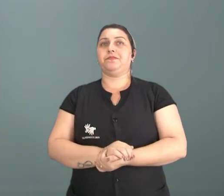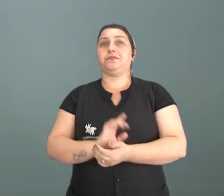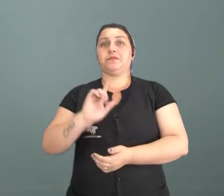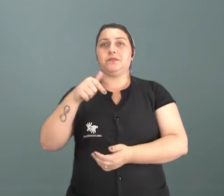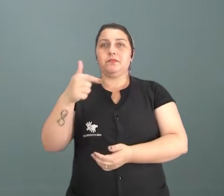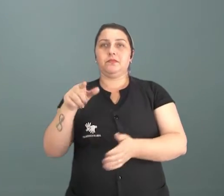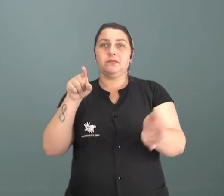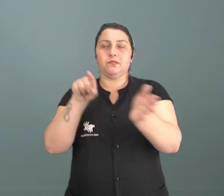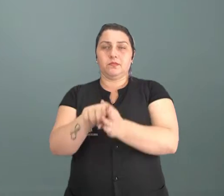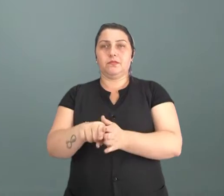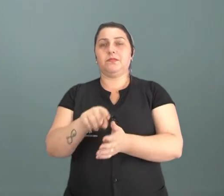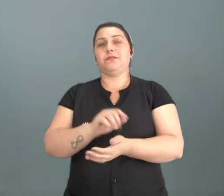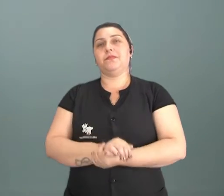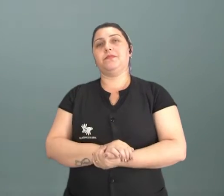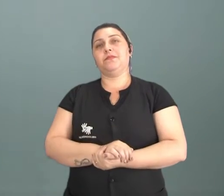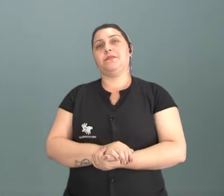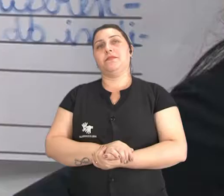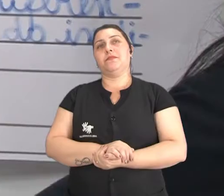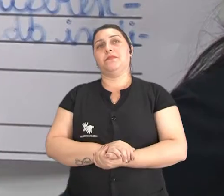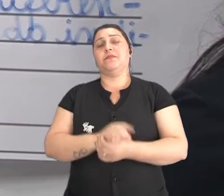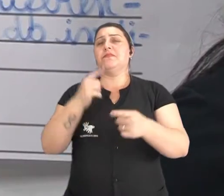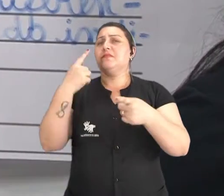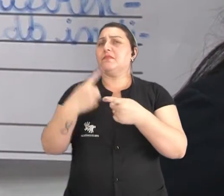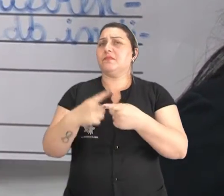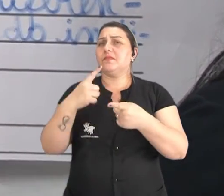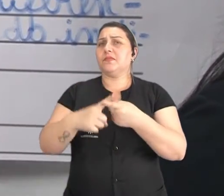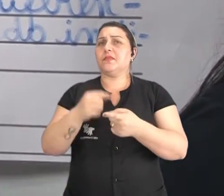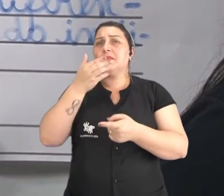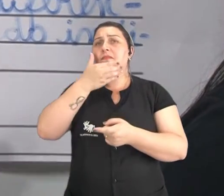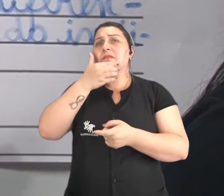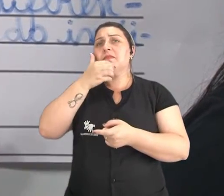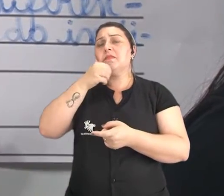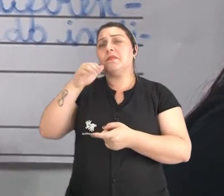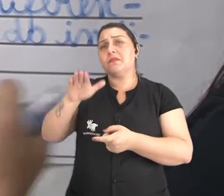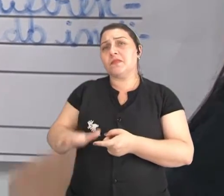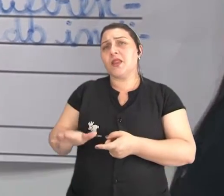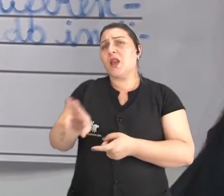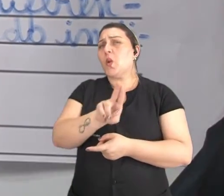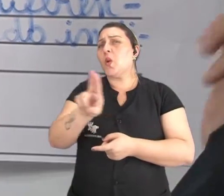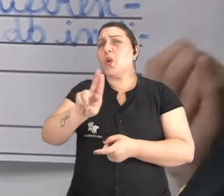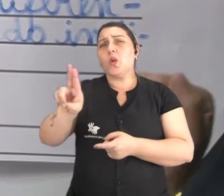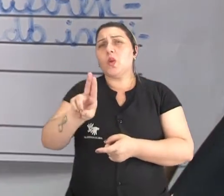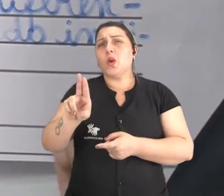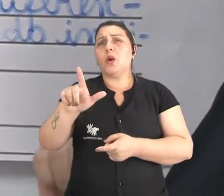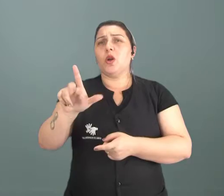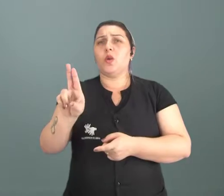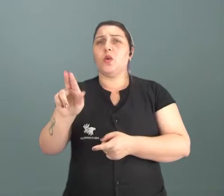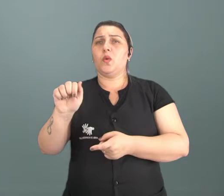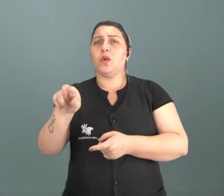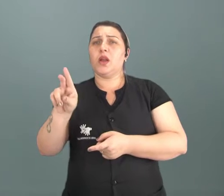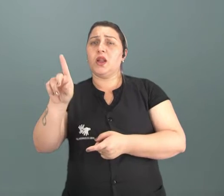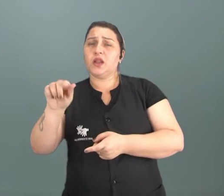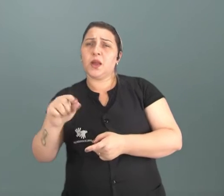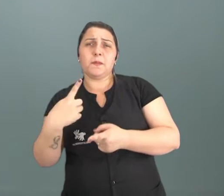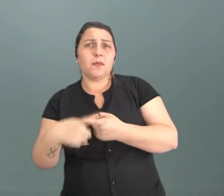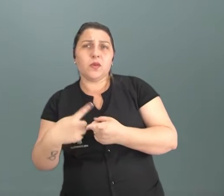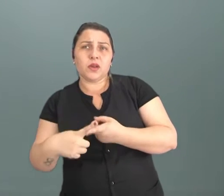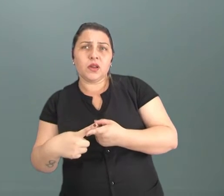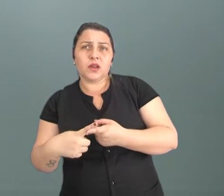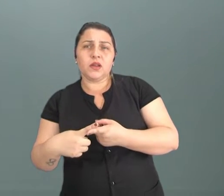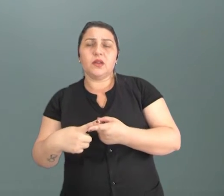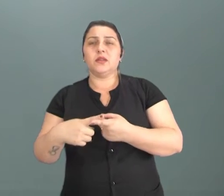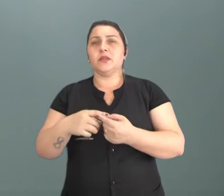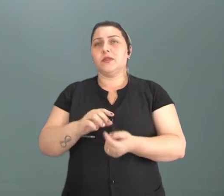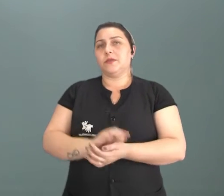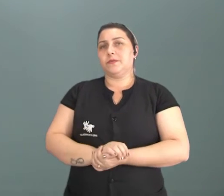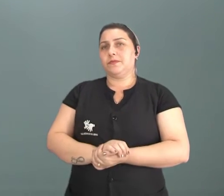para a próxima pergunta, olha só. Por que a menina recebeu o nome de Luanda? Por quê? Até falou